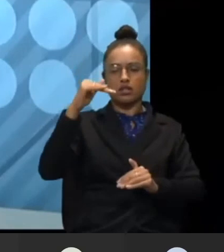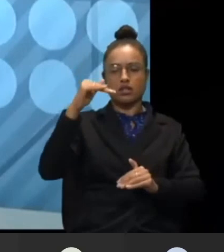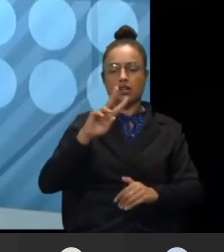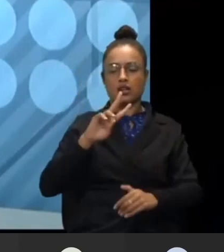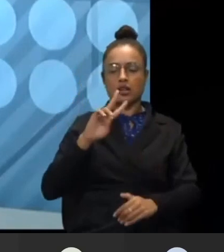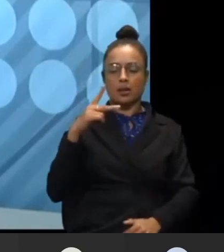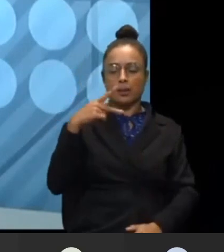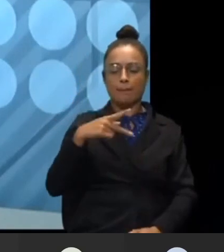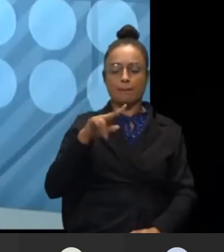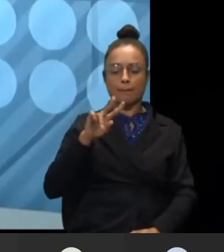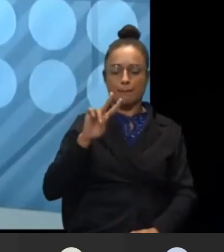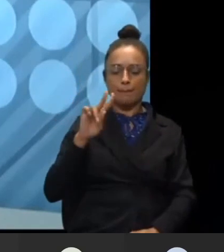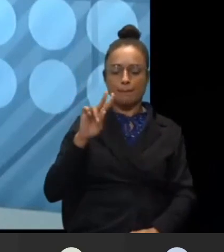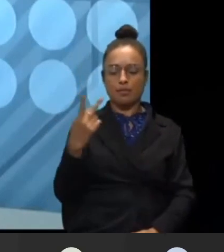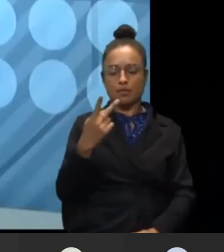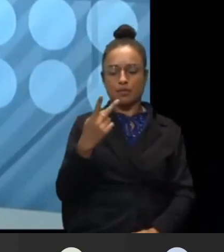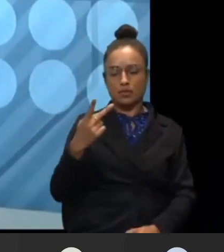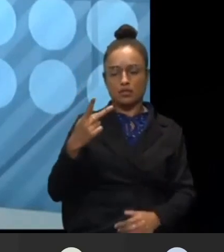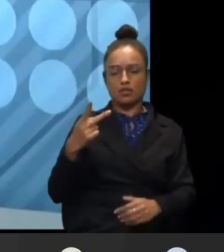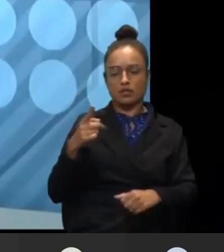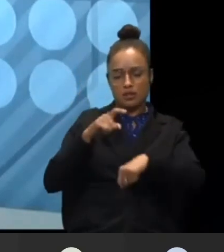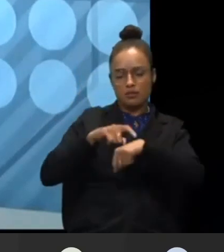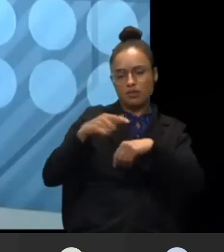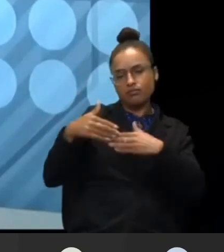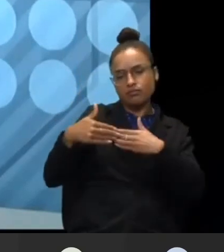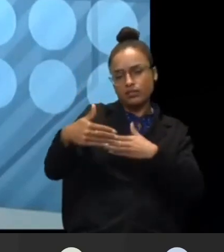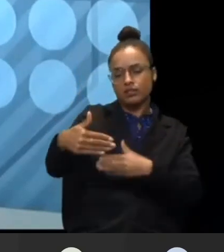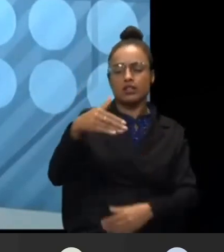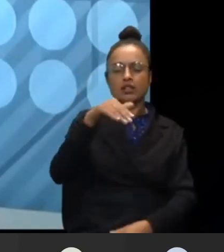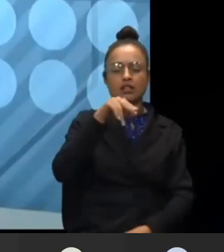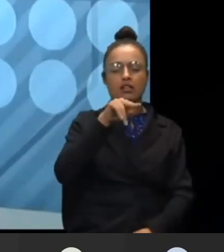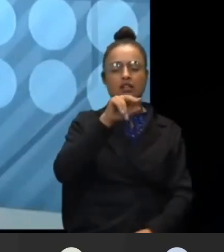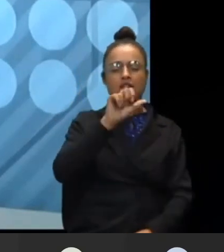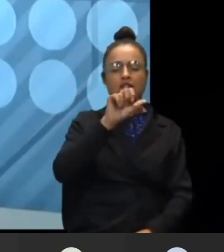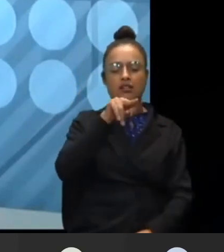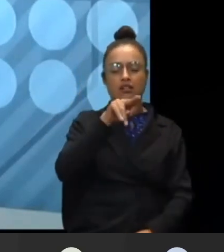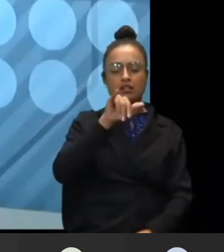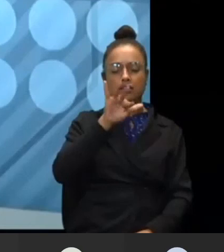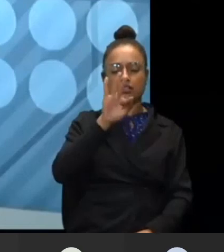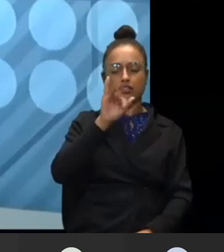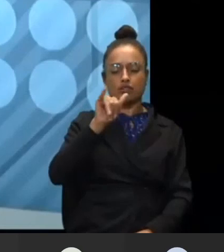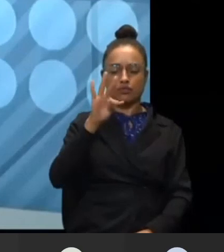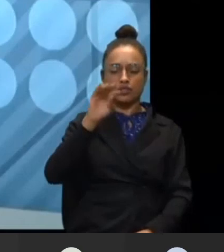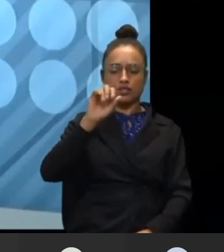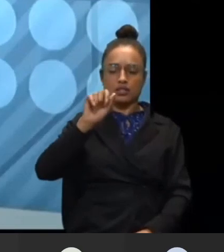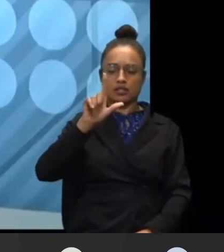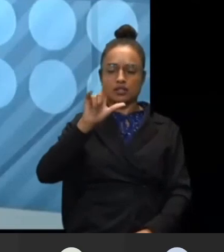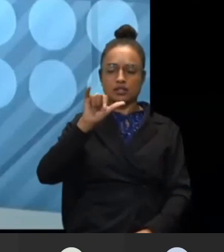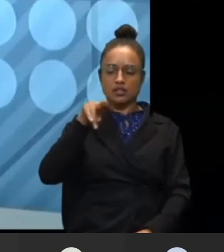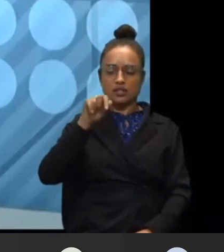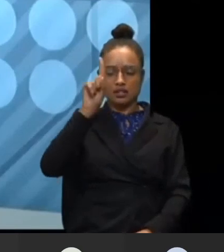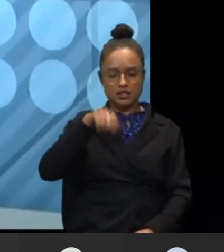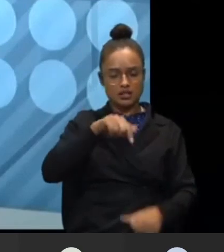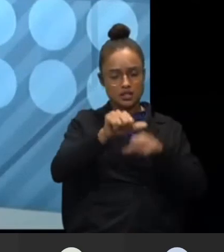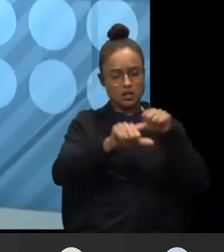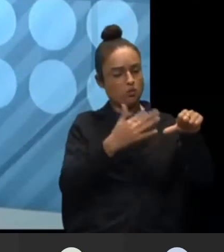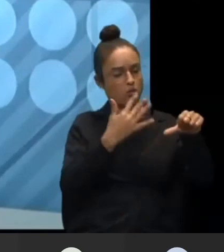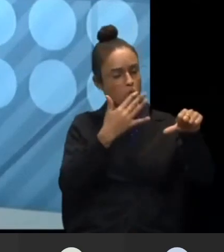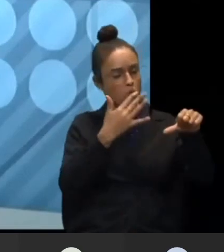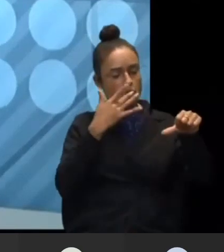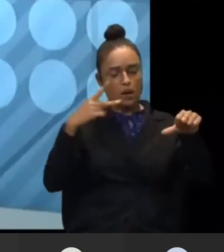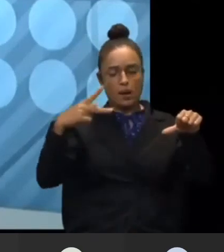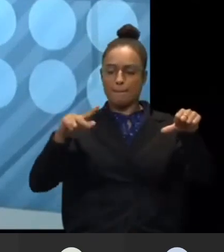base. Elevando o pH do meio, a fenolftaleína, que é um indicador universal, ou seja, que muda de coloração conforme o